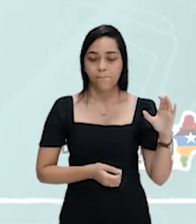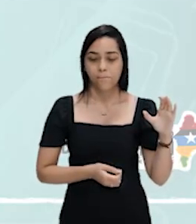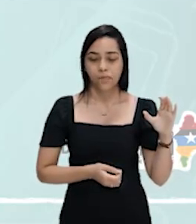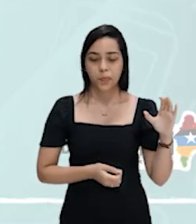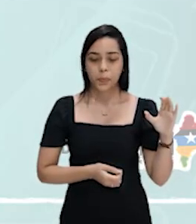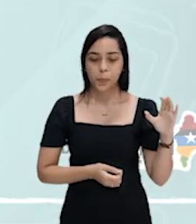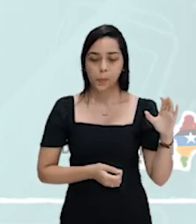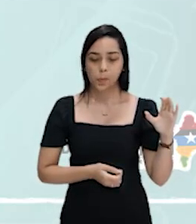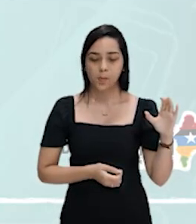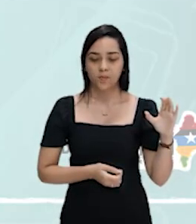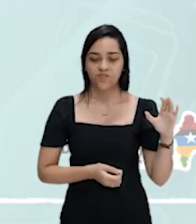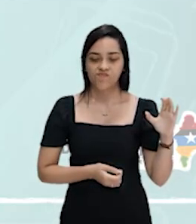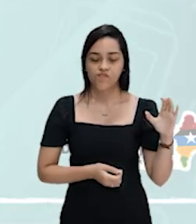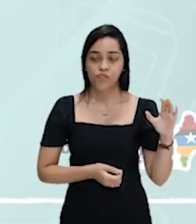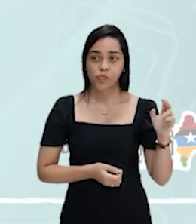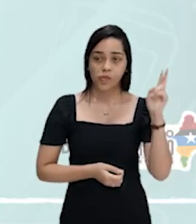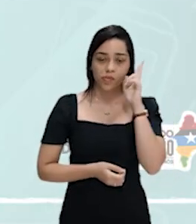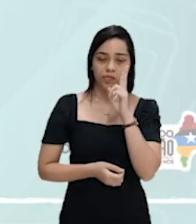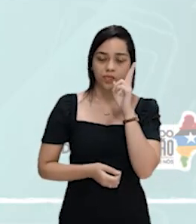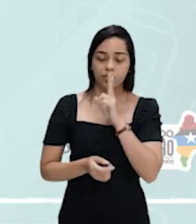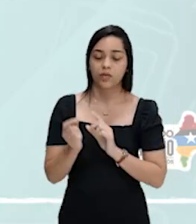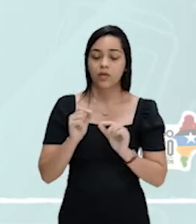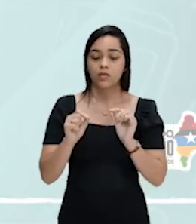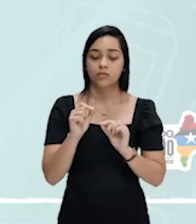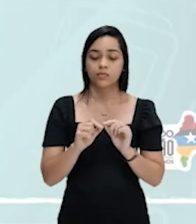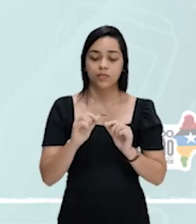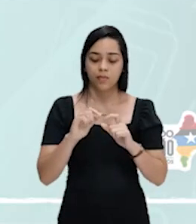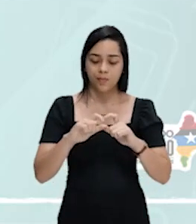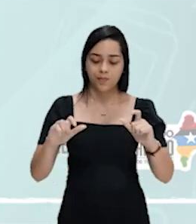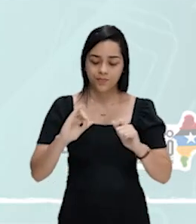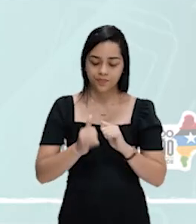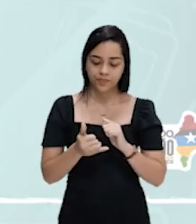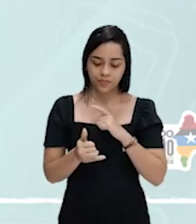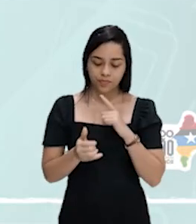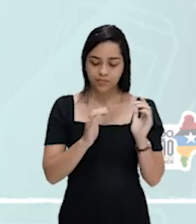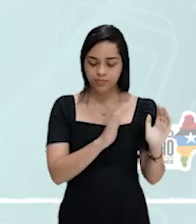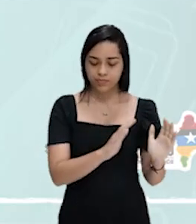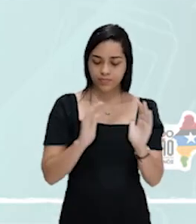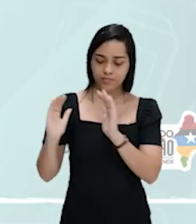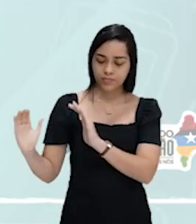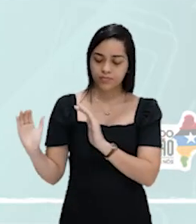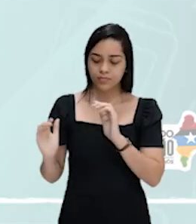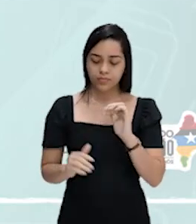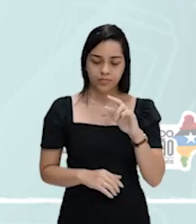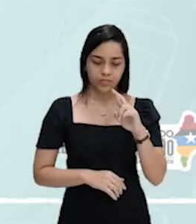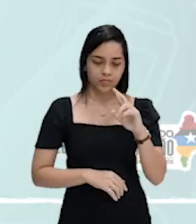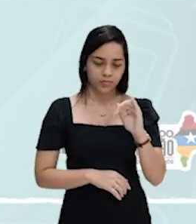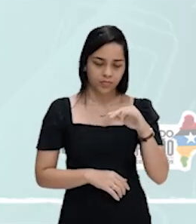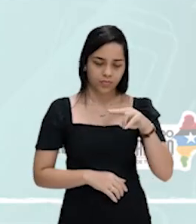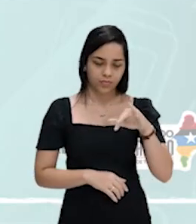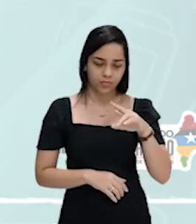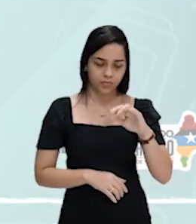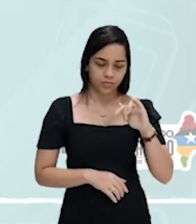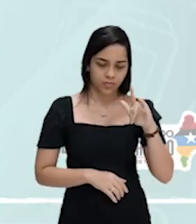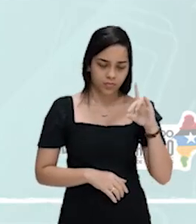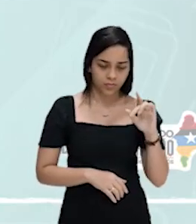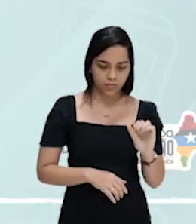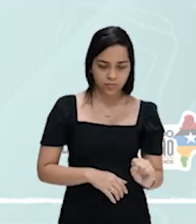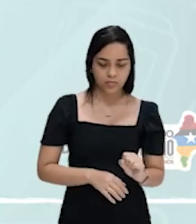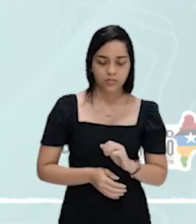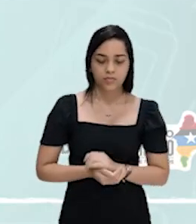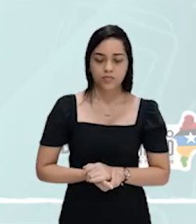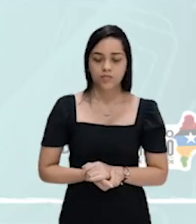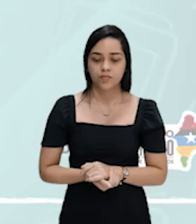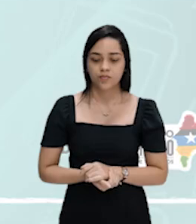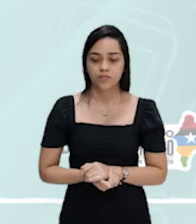que vieram exposição Lembrando que as orações adjetivas ficam intercaladas né na verdade e aqui ainda restritiva